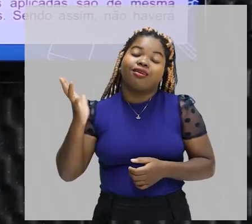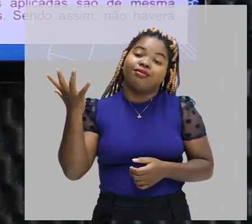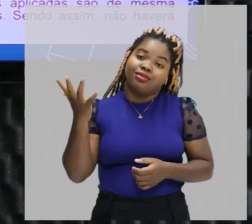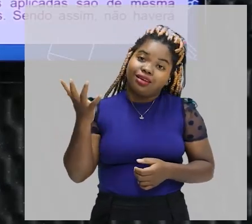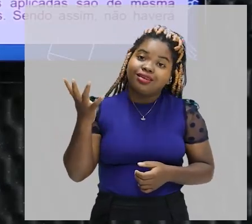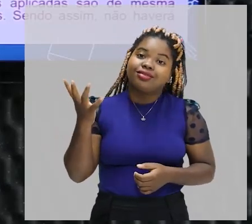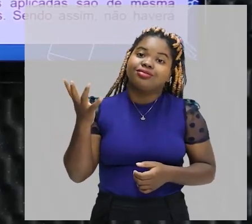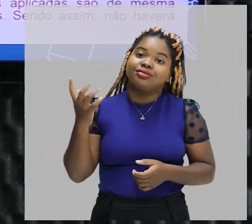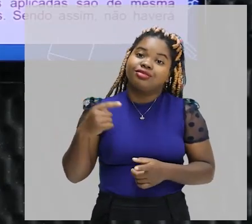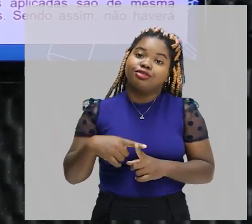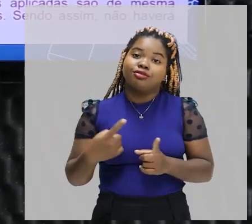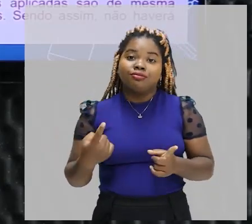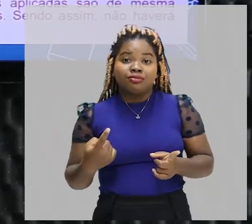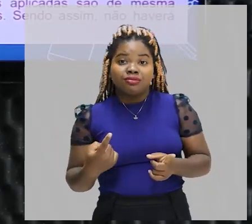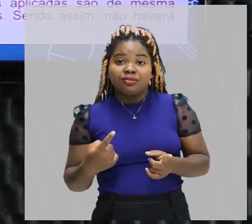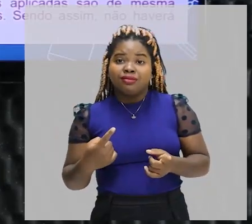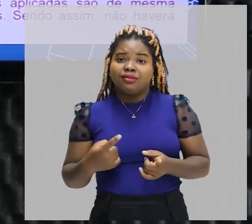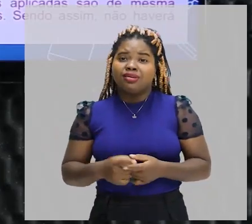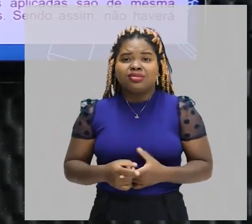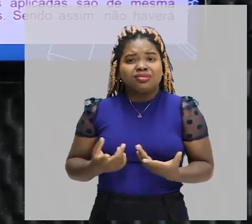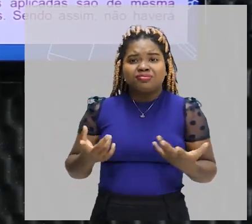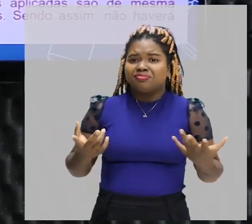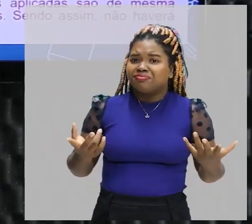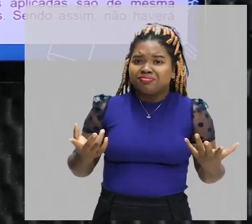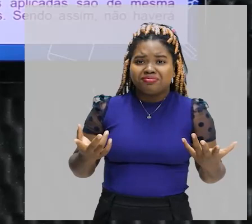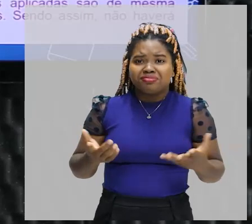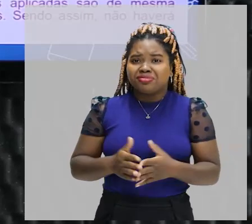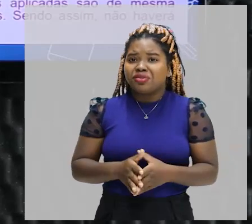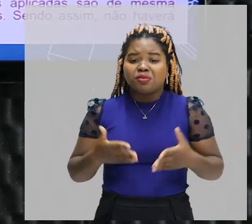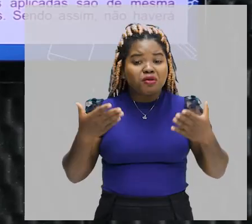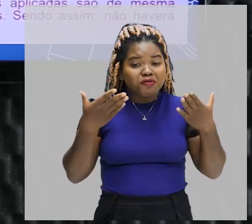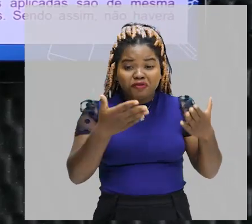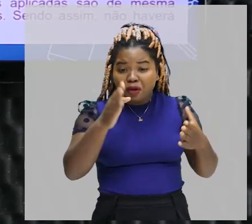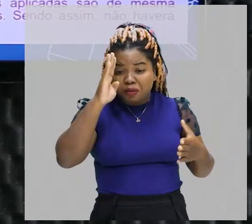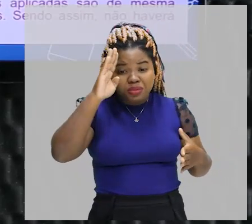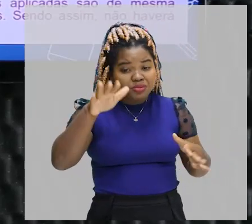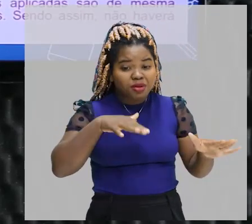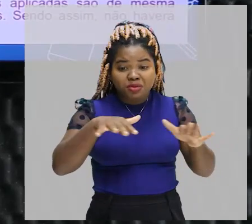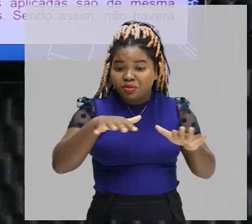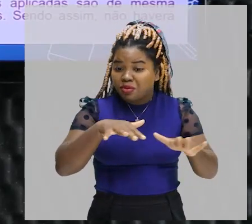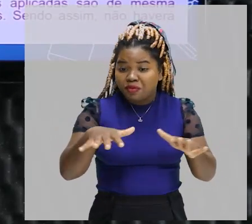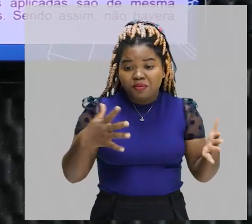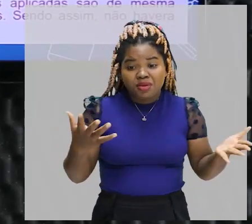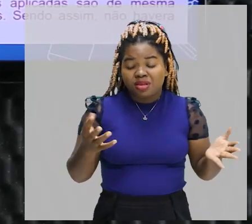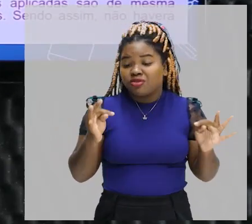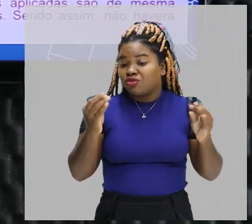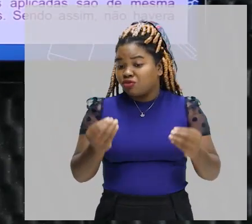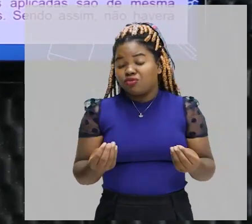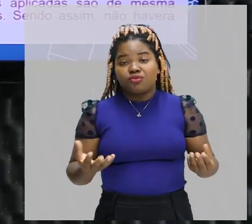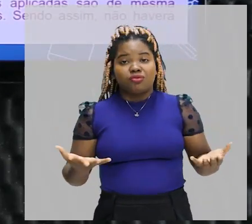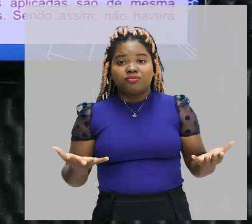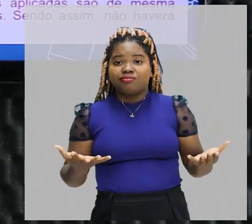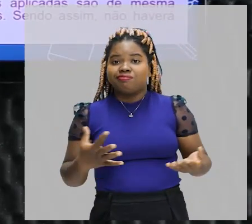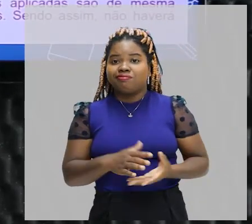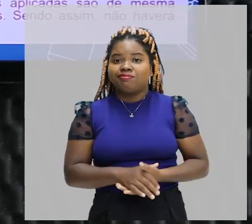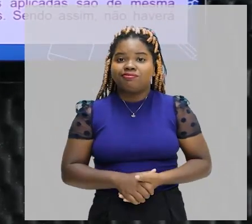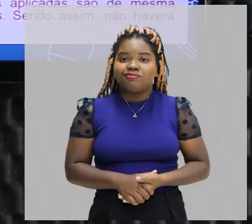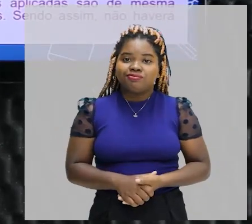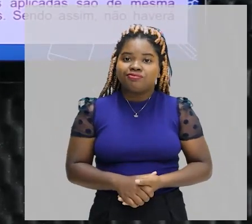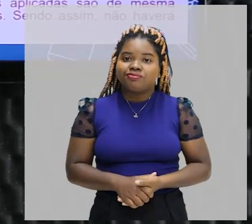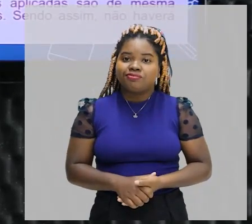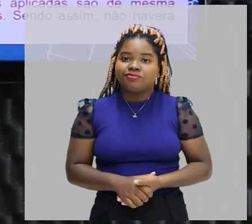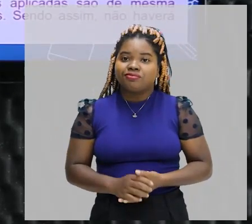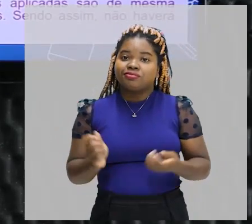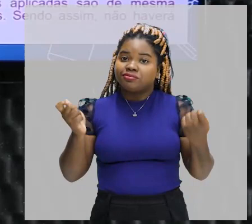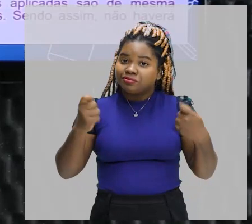atrito. Mas não vai ser ela a responsável pelo movimento do conjunto, como diz o problema. Tá certo? A gente